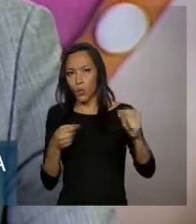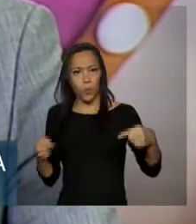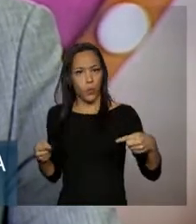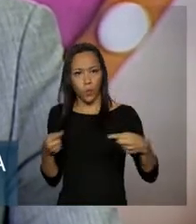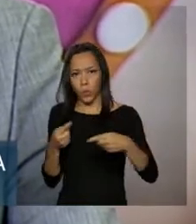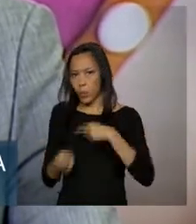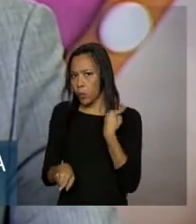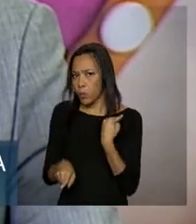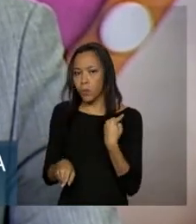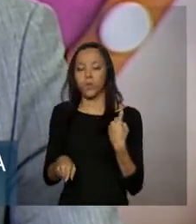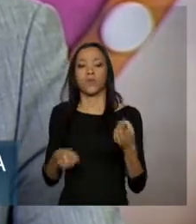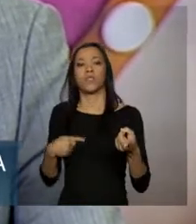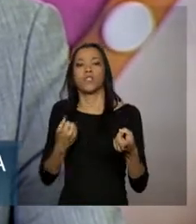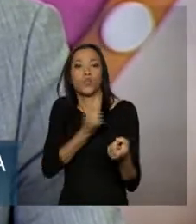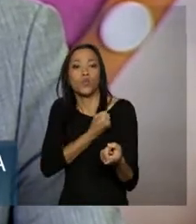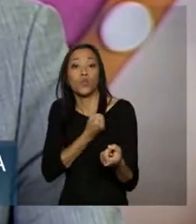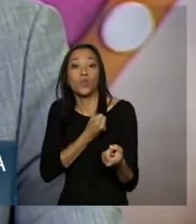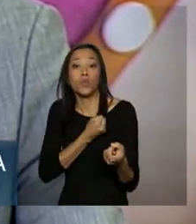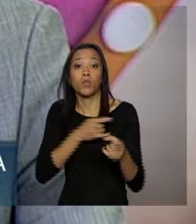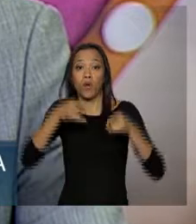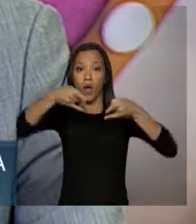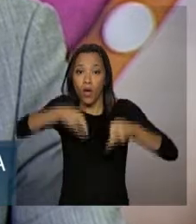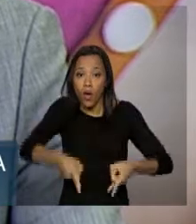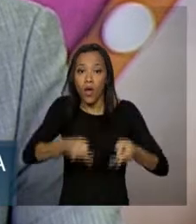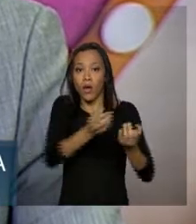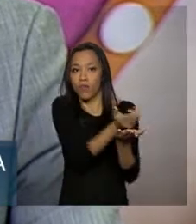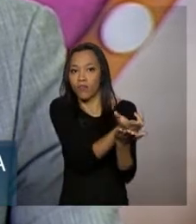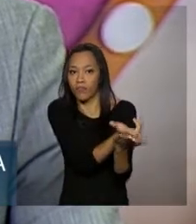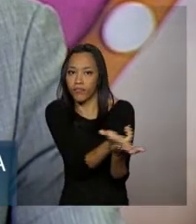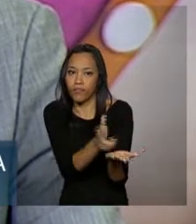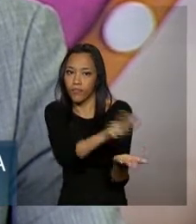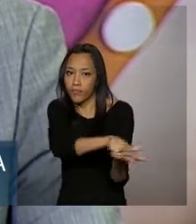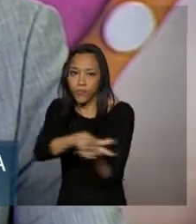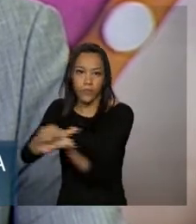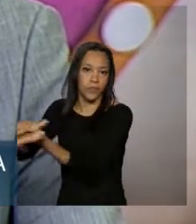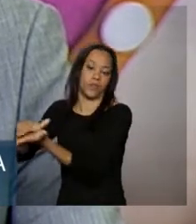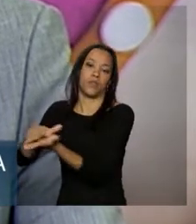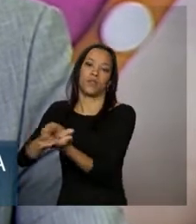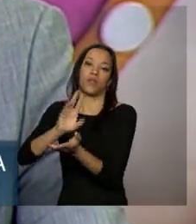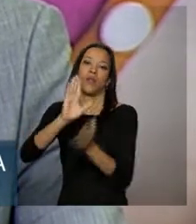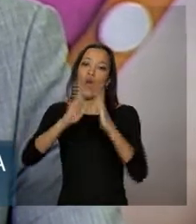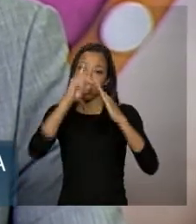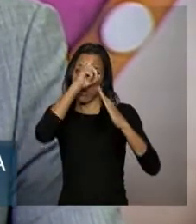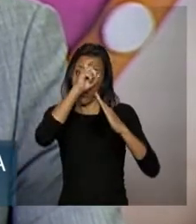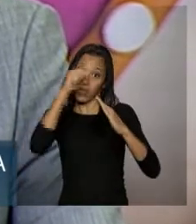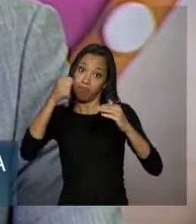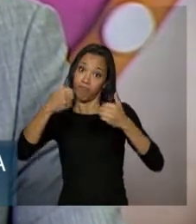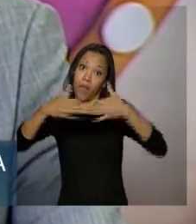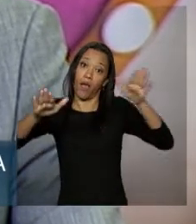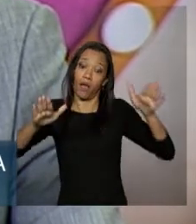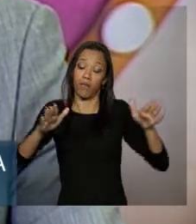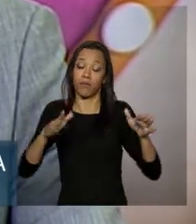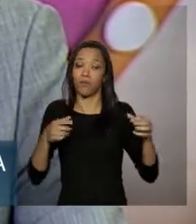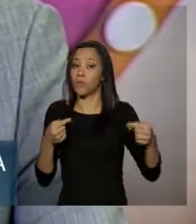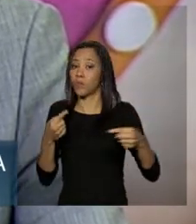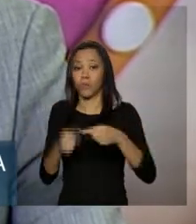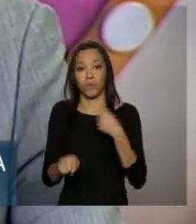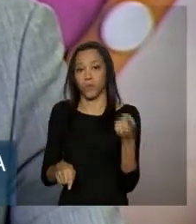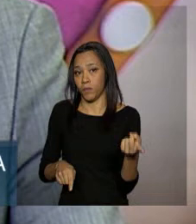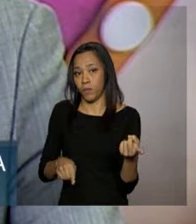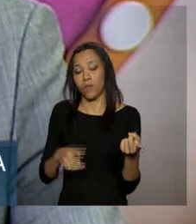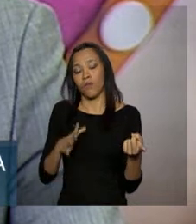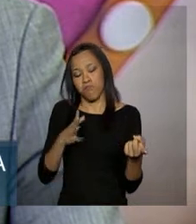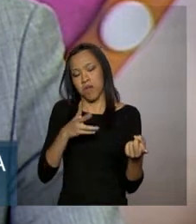o requisito mínimo de número de leitos exigidos para a abertura. Mas essa questão deve ser reportada efetivamente